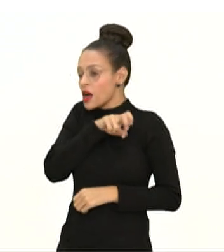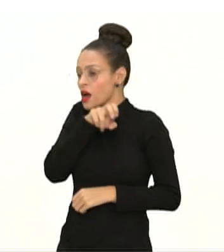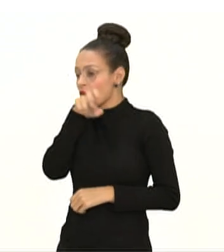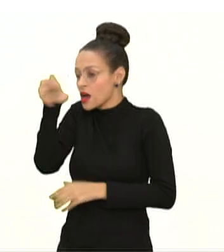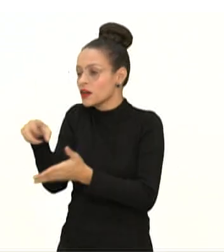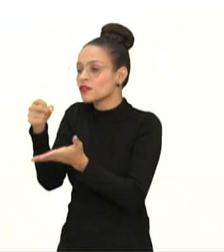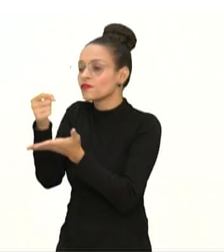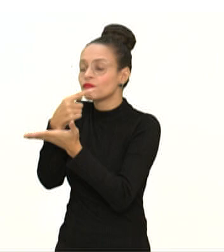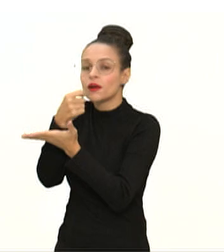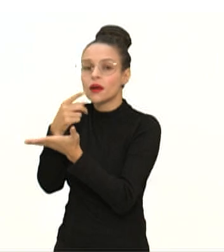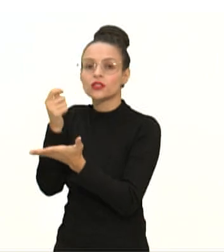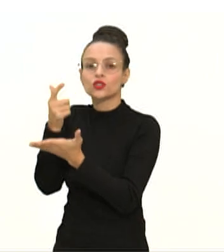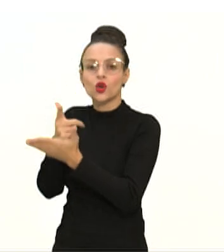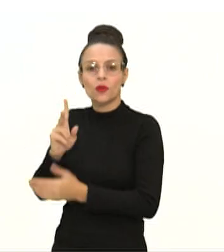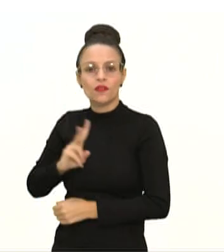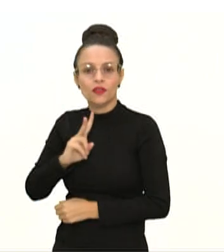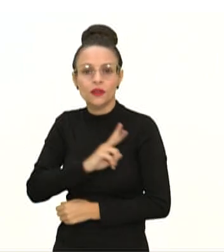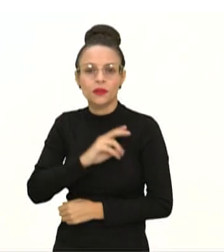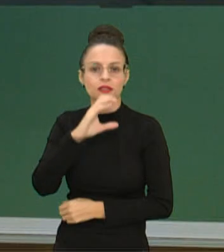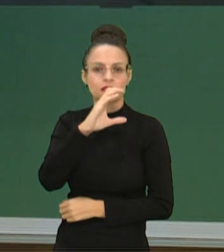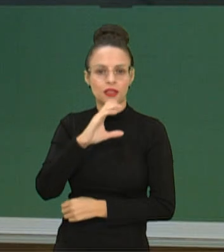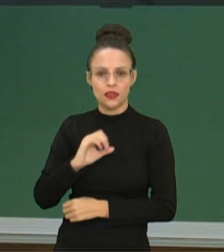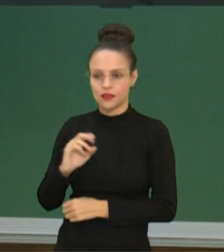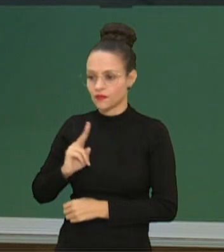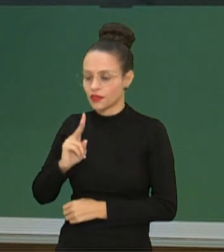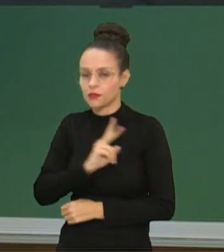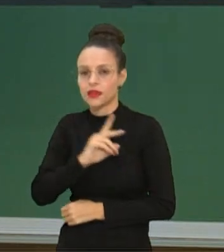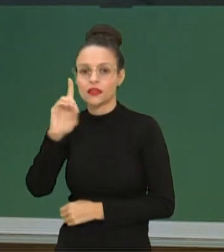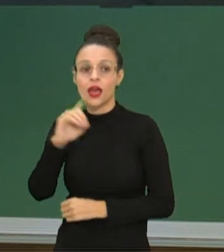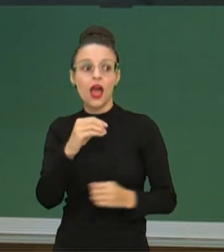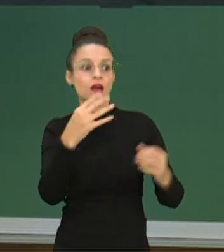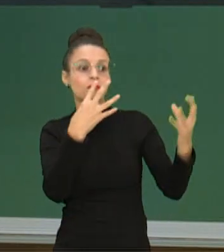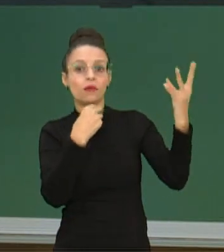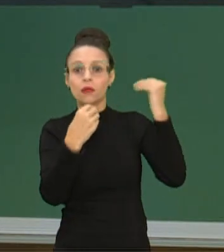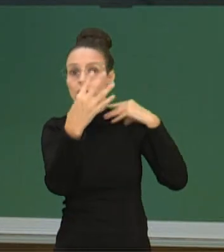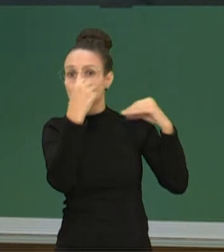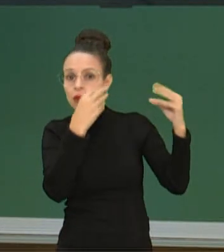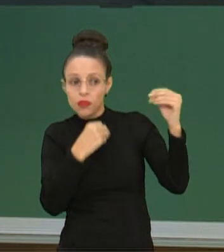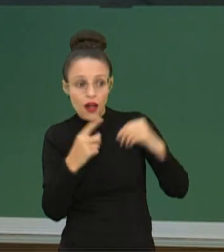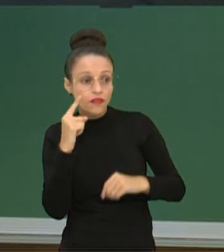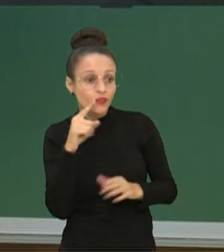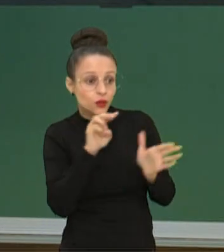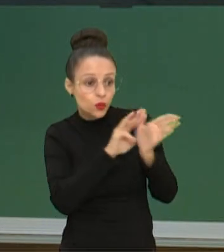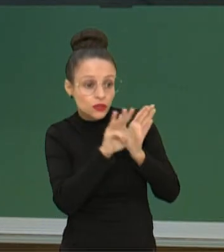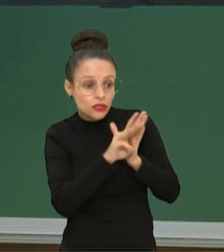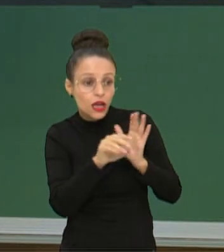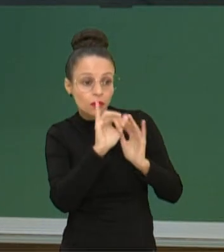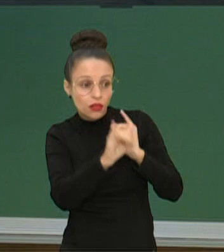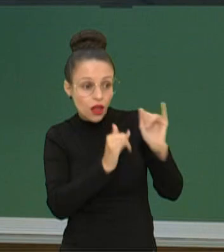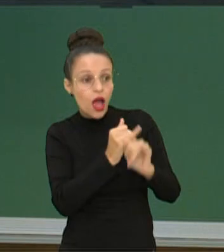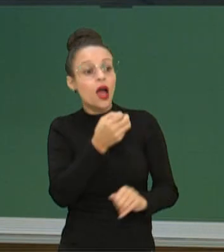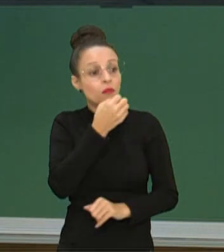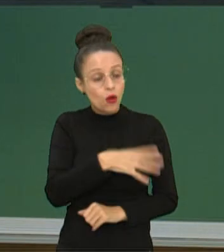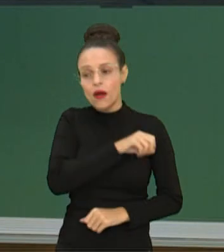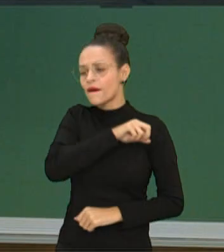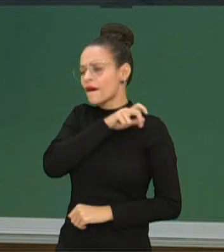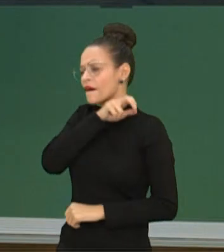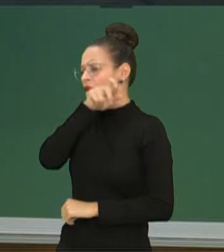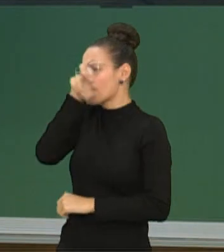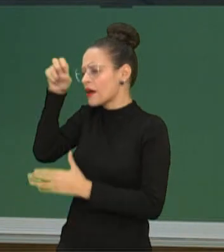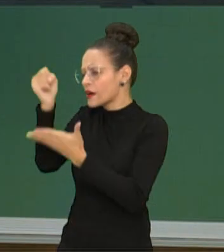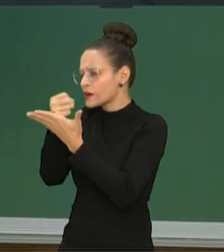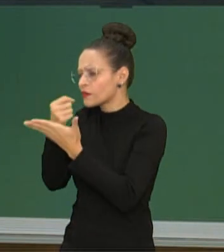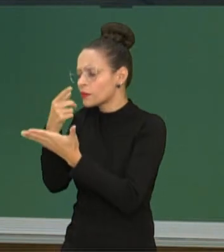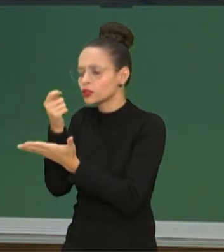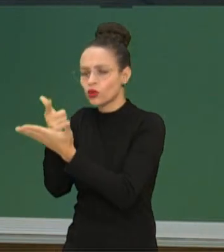C, vitamina D, comprar medicamentos que que viram na internet, no WhatsApp, falar que era bom. A gente não